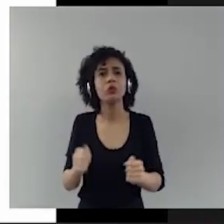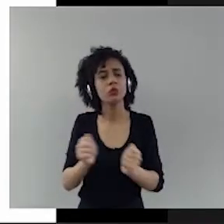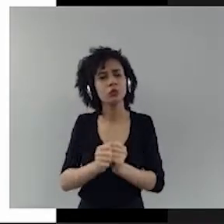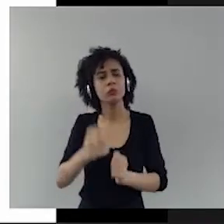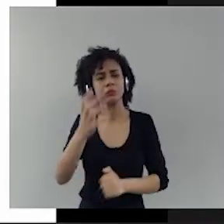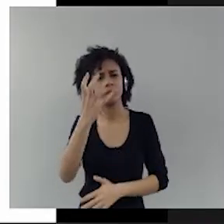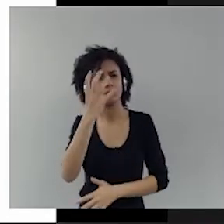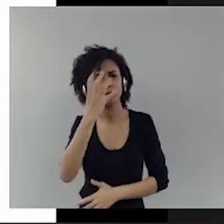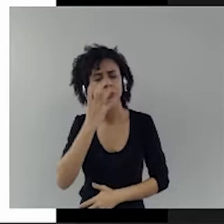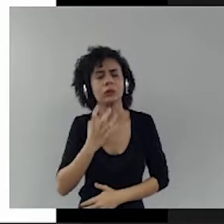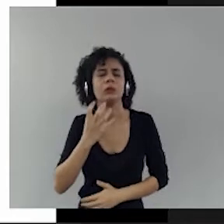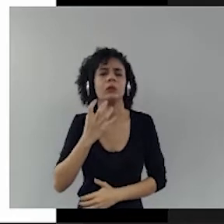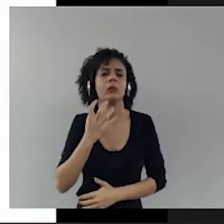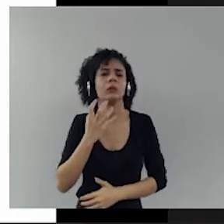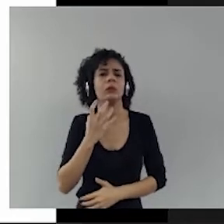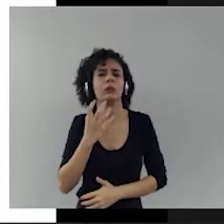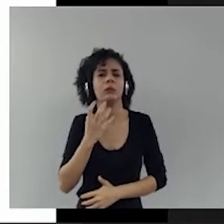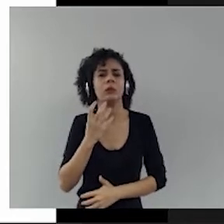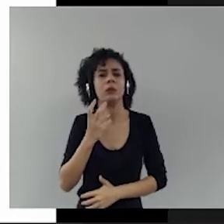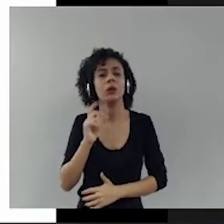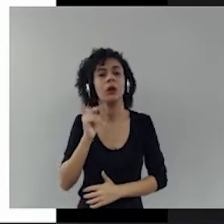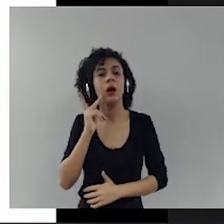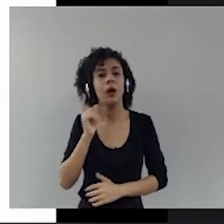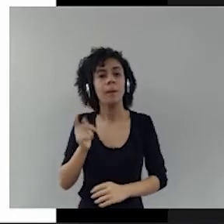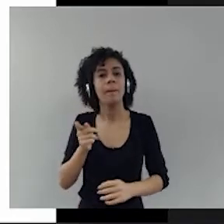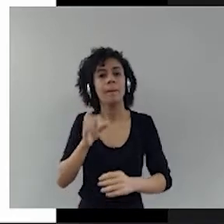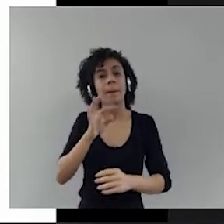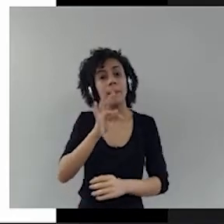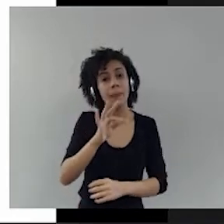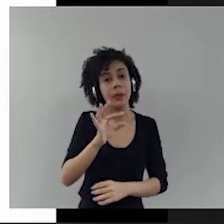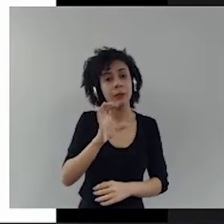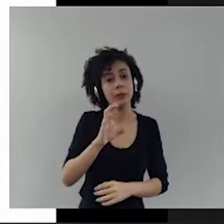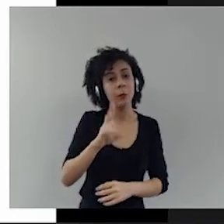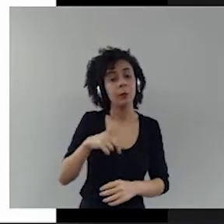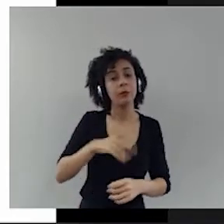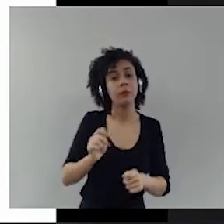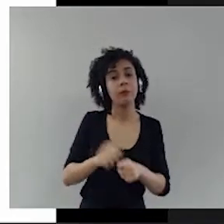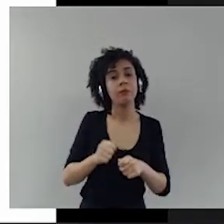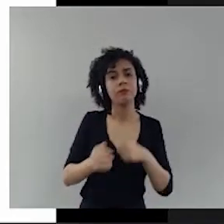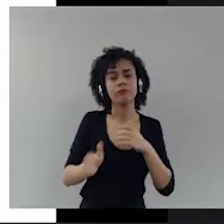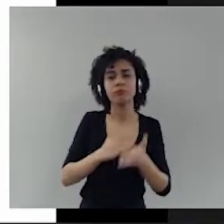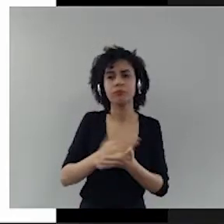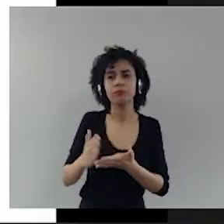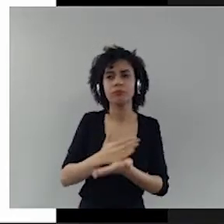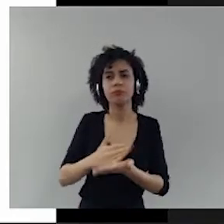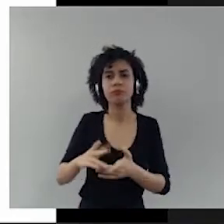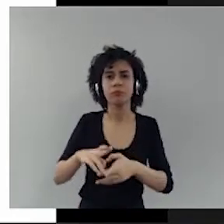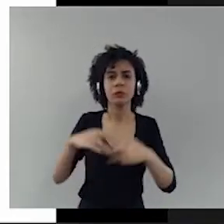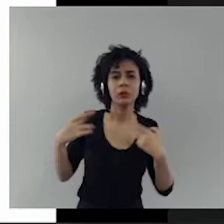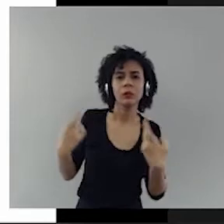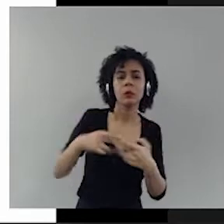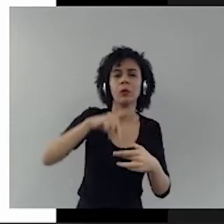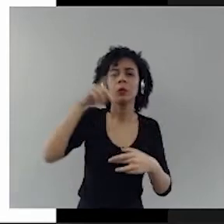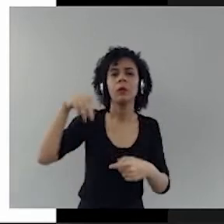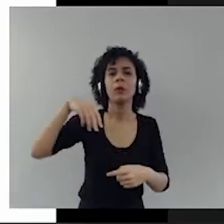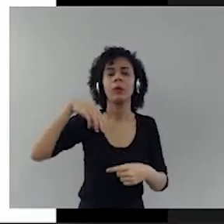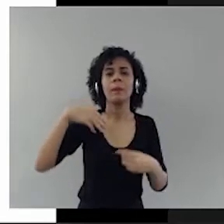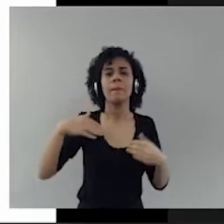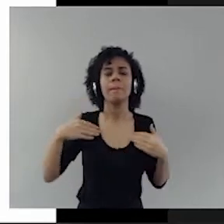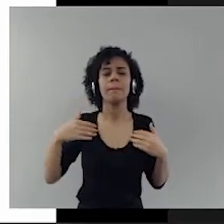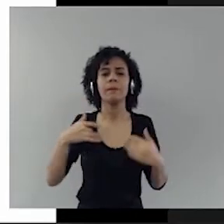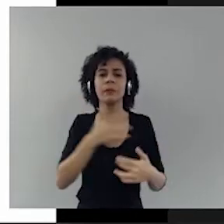celeridade em face das necessidades já a notícia aí do tcu de ter realizado algumas auditoria do ministério da saúde